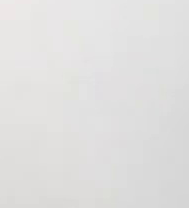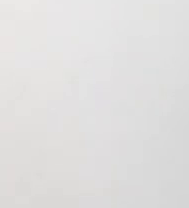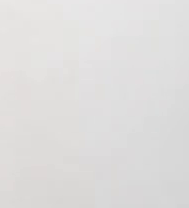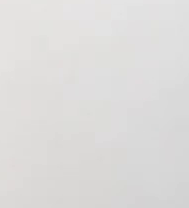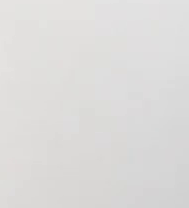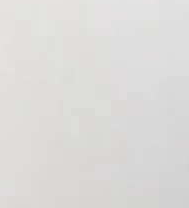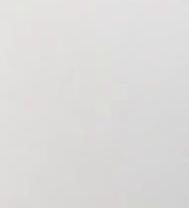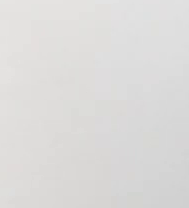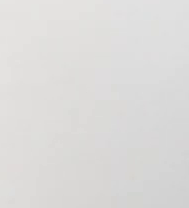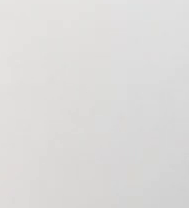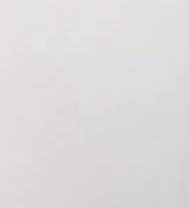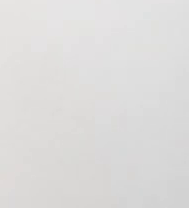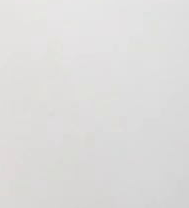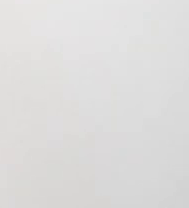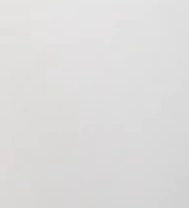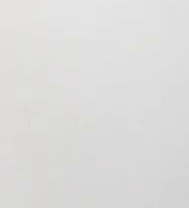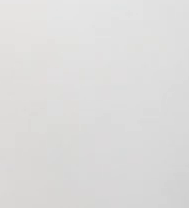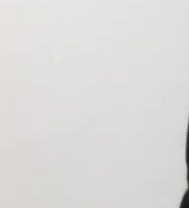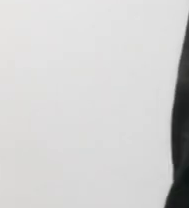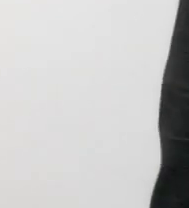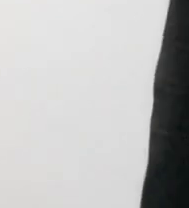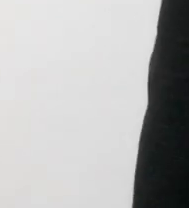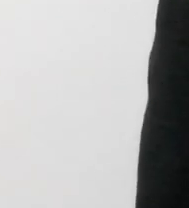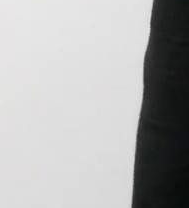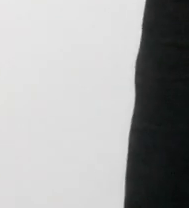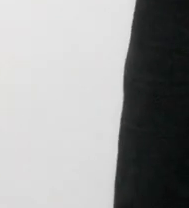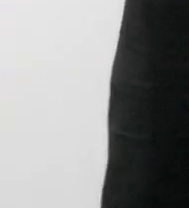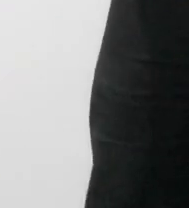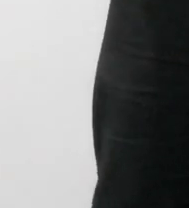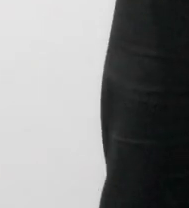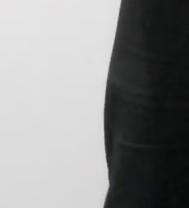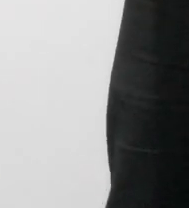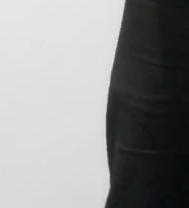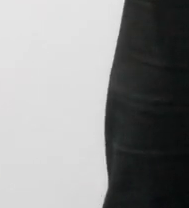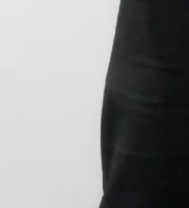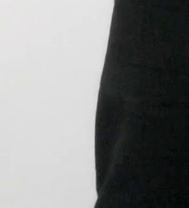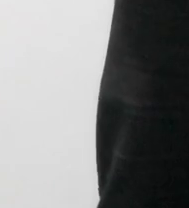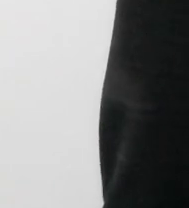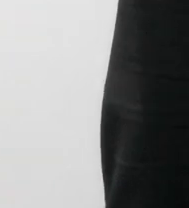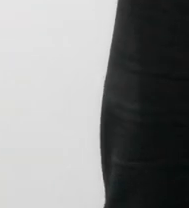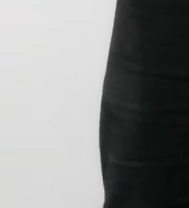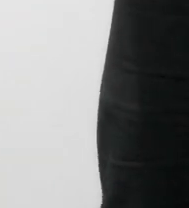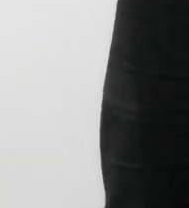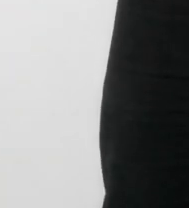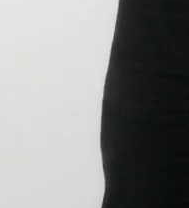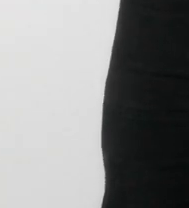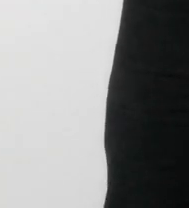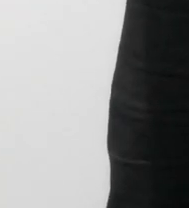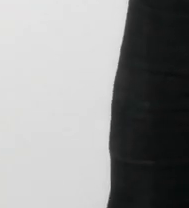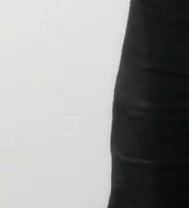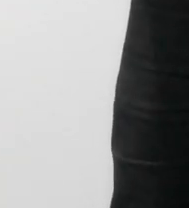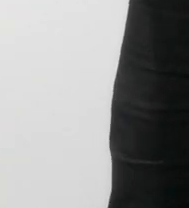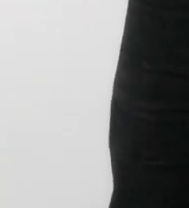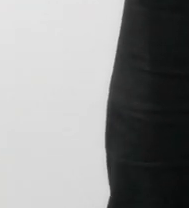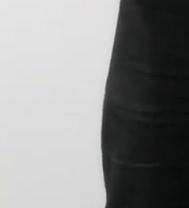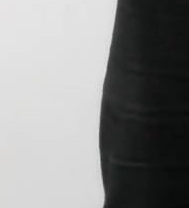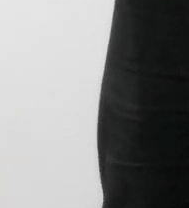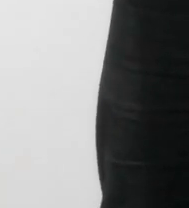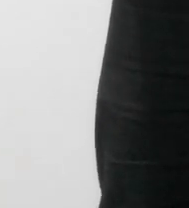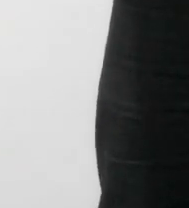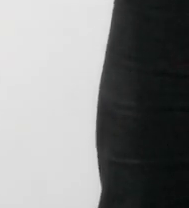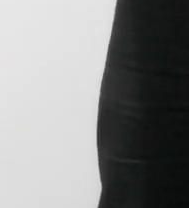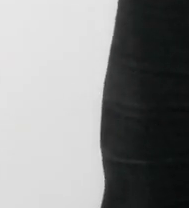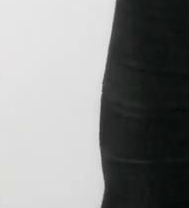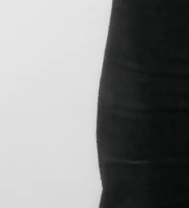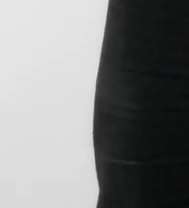tirrar Eh eh a gente se desgasta nacionalmente profissionalmente falando a criança chega a mãe chega no escritório ela vê